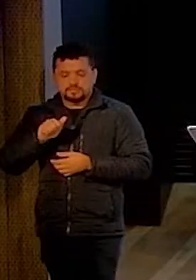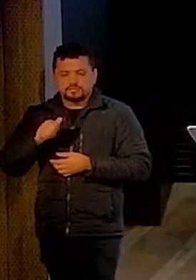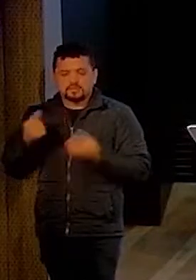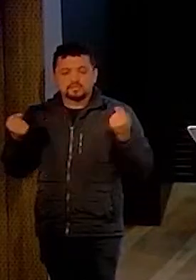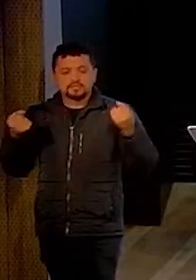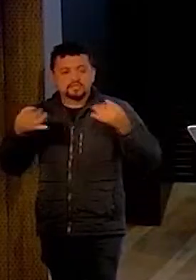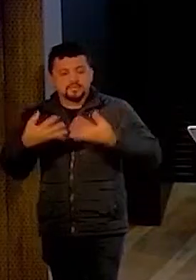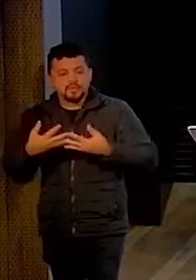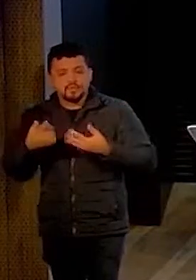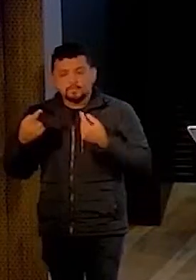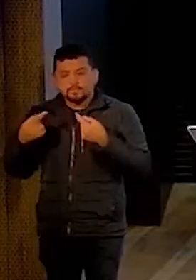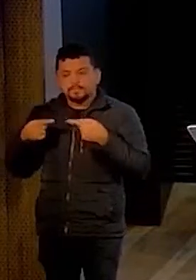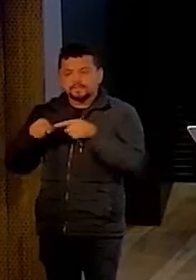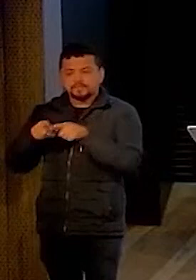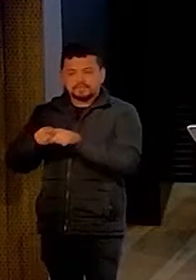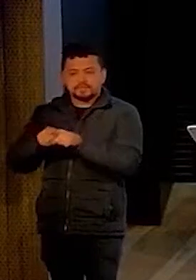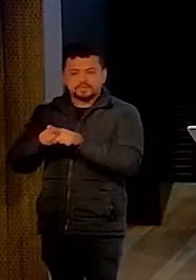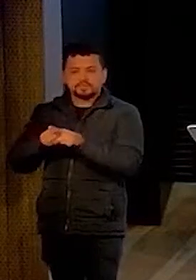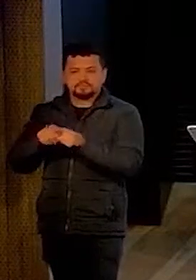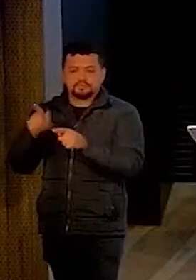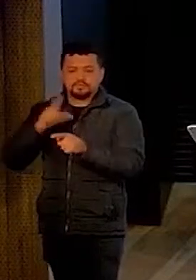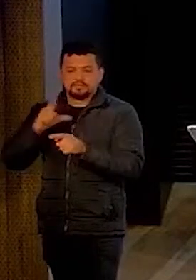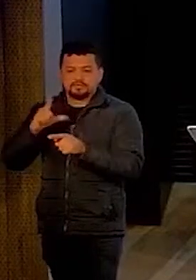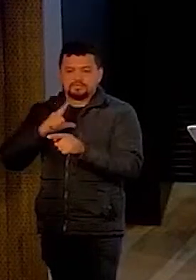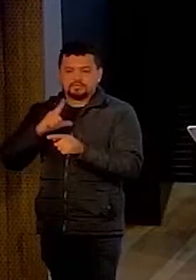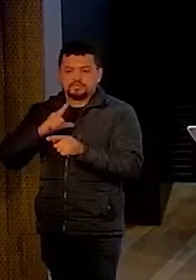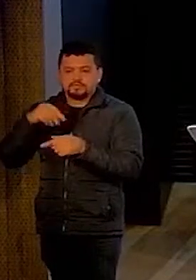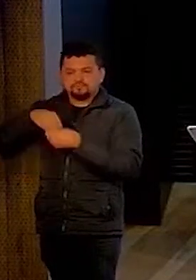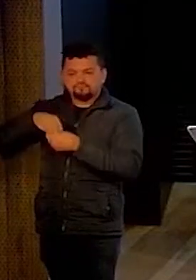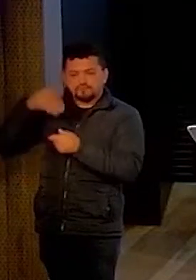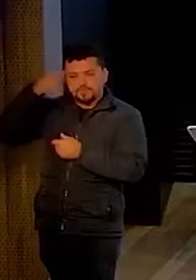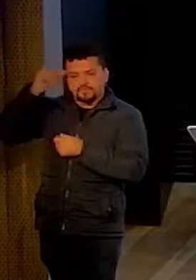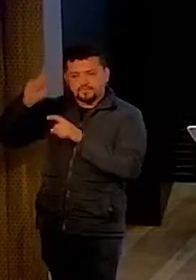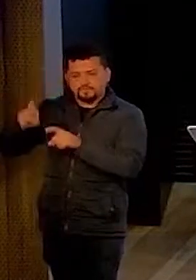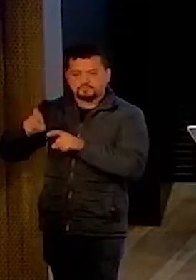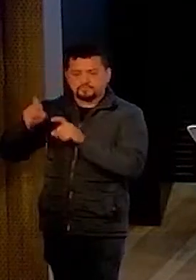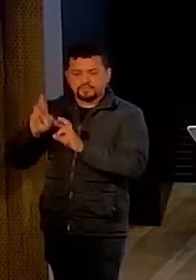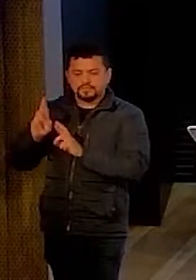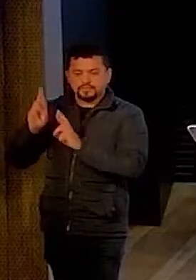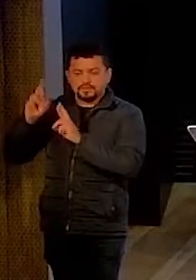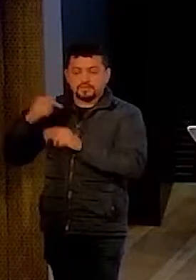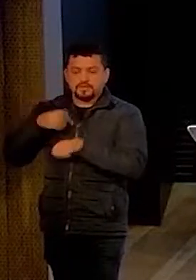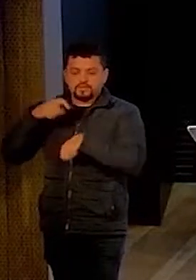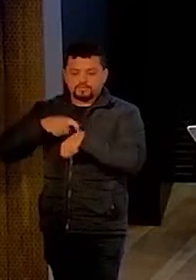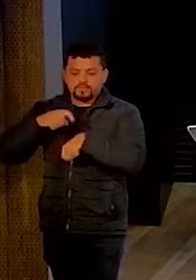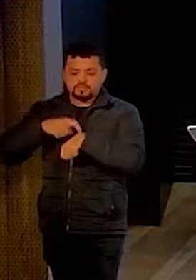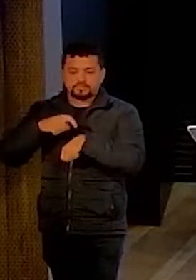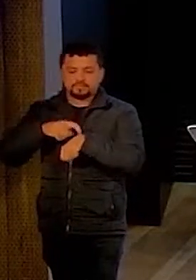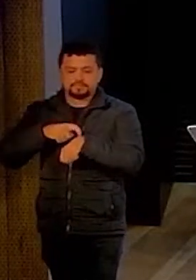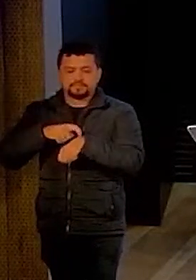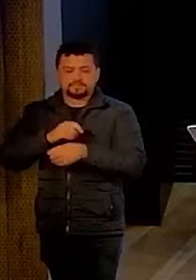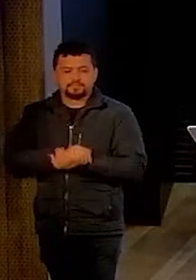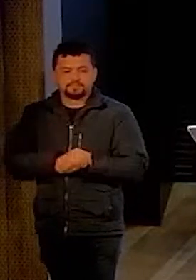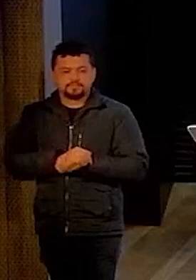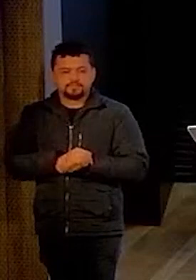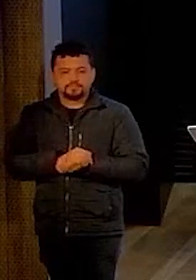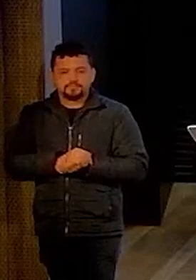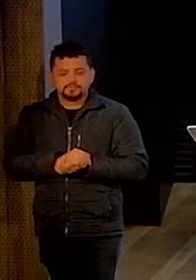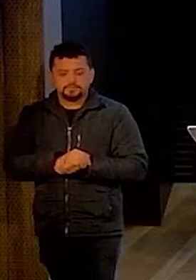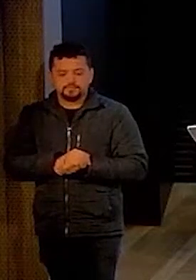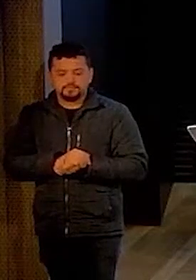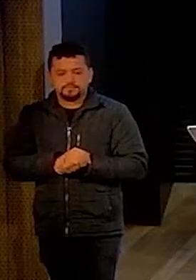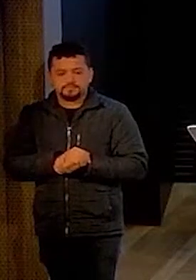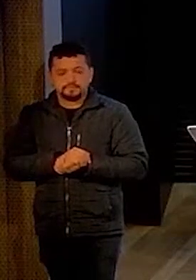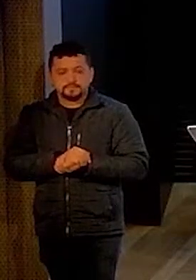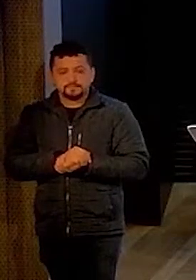da parceria que ter que teve com A Fazenda da Esperança eu estava naquele momento nessa parceria